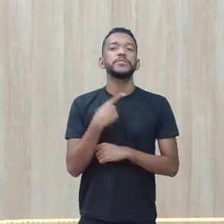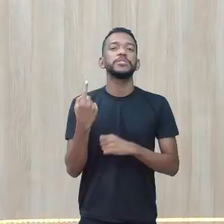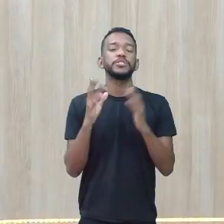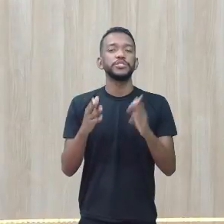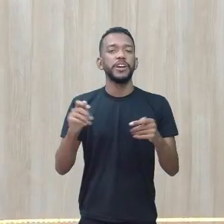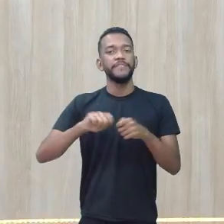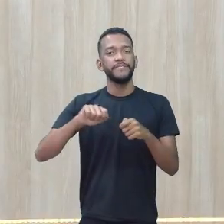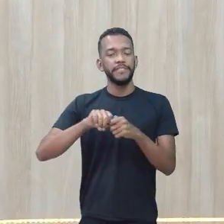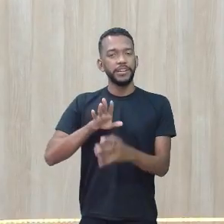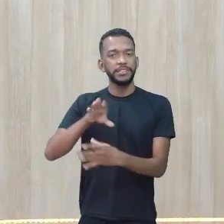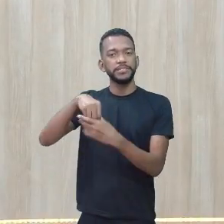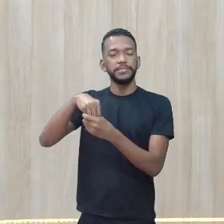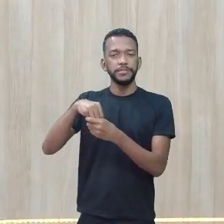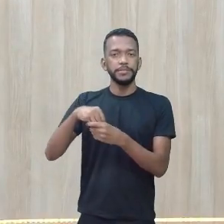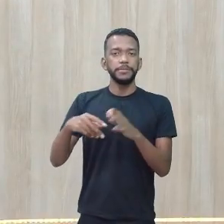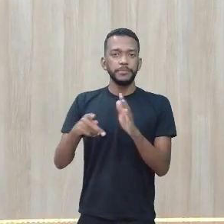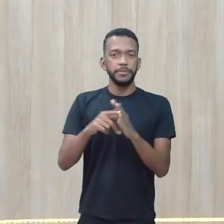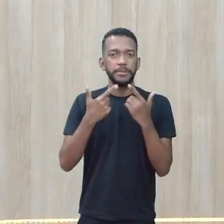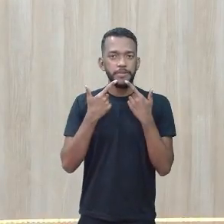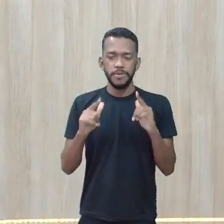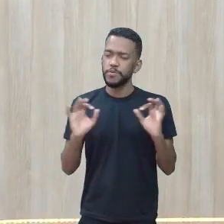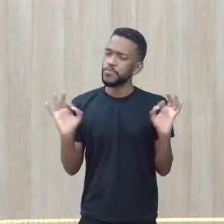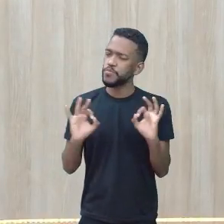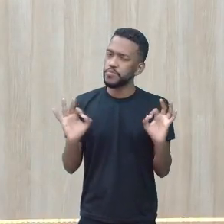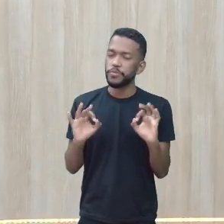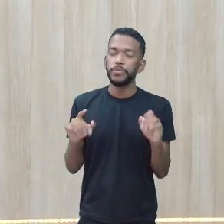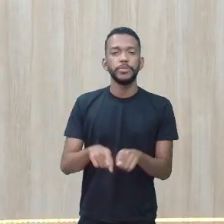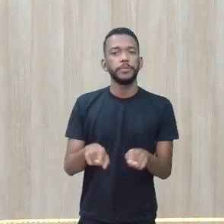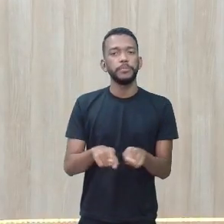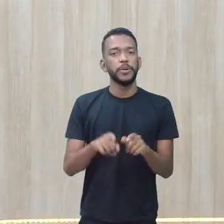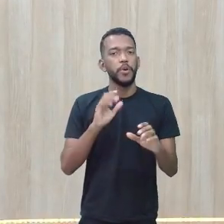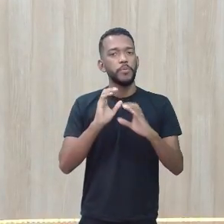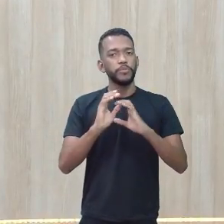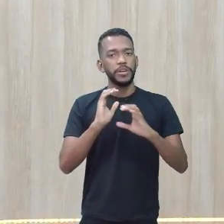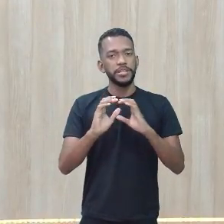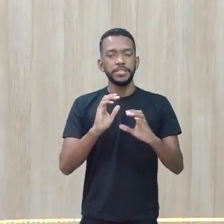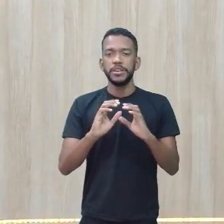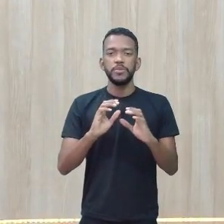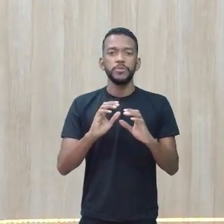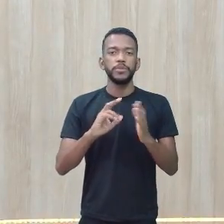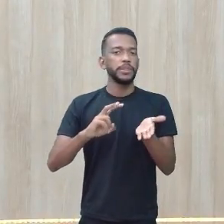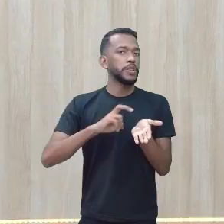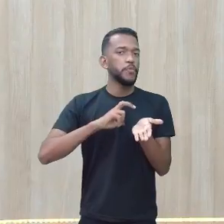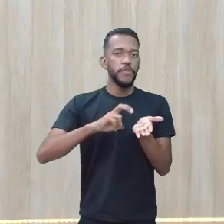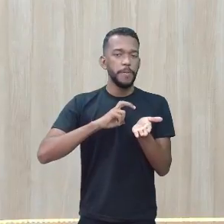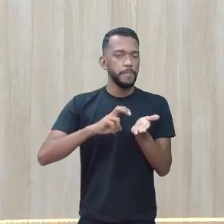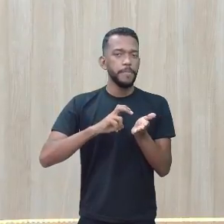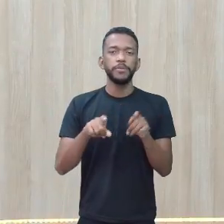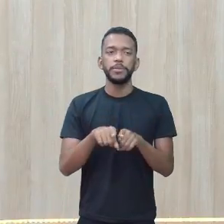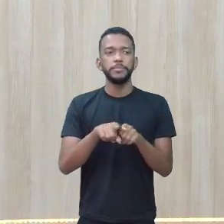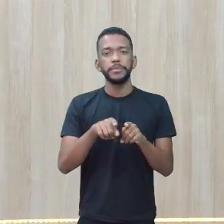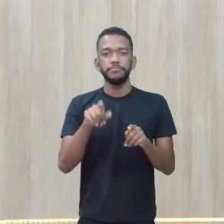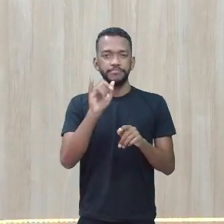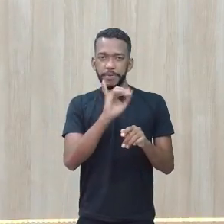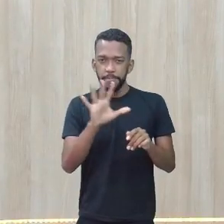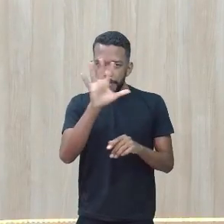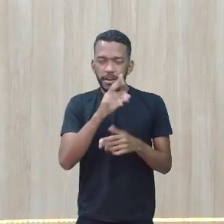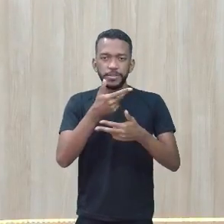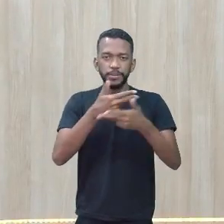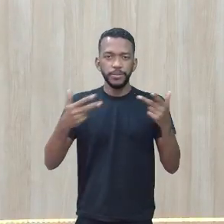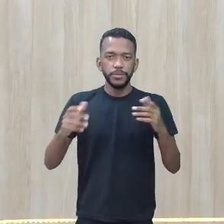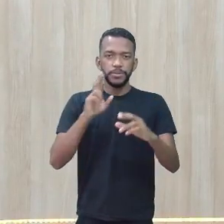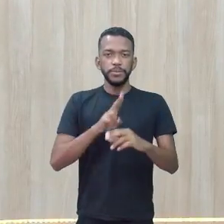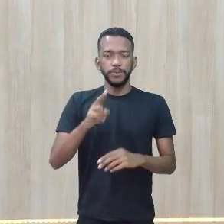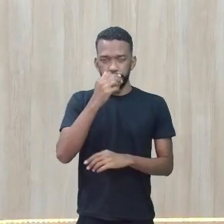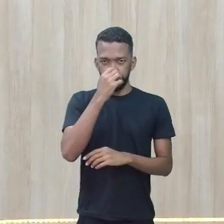feitas não apenas na linguagem, mas também na comunicação não verbal, uso de imagens. Então, pegando tudo isso que a